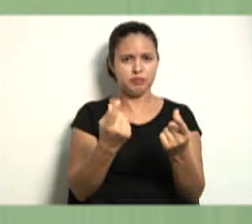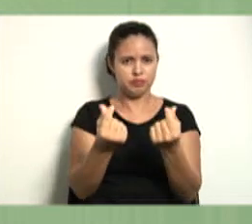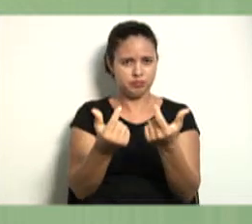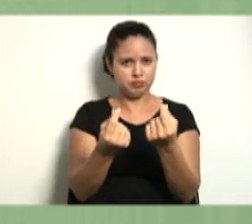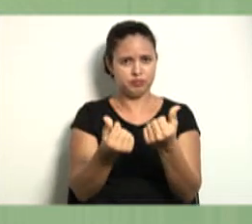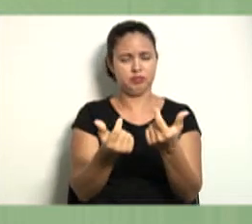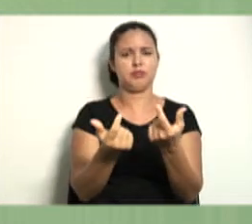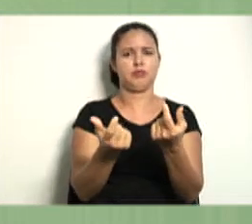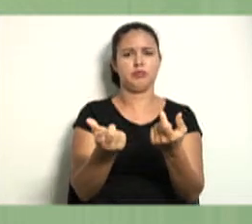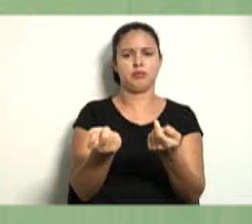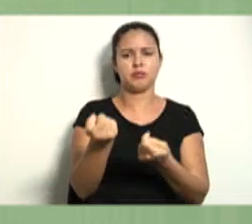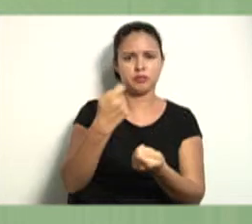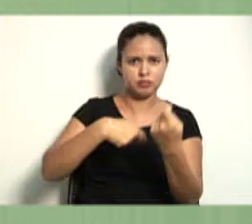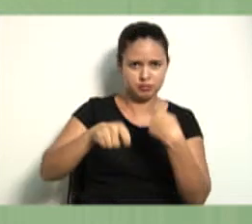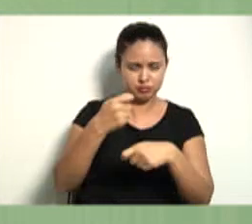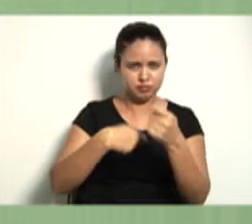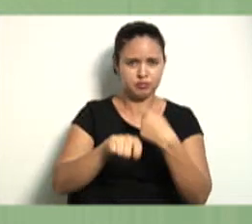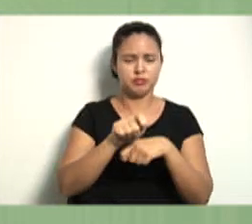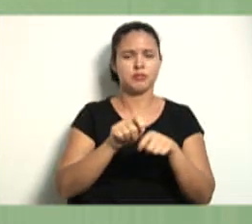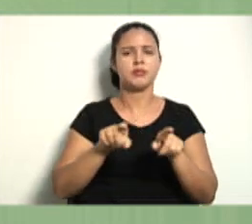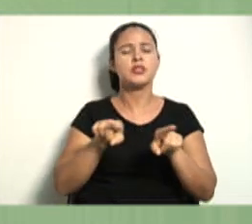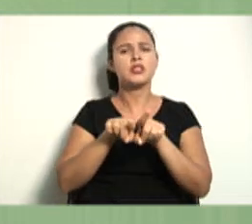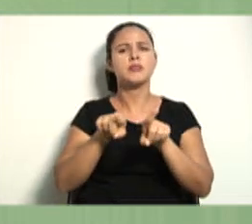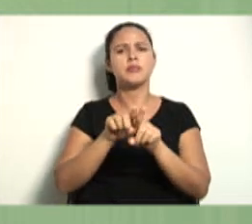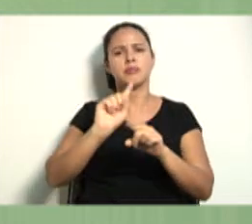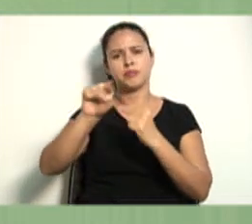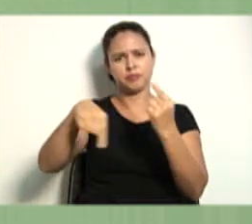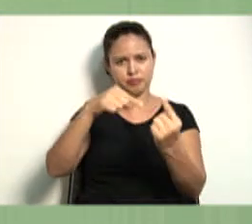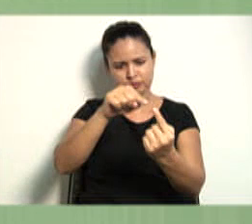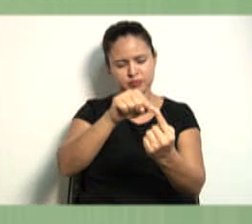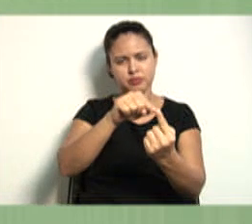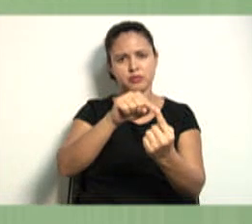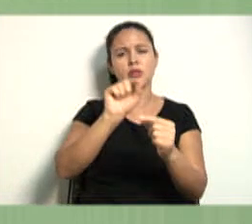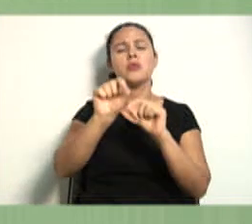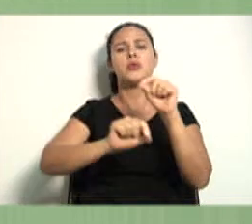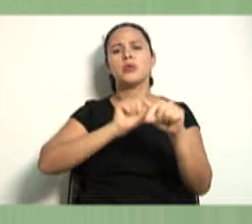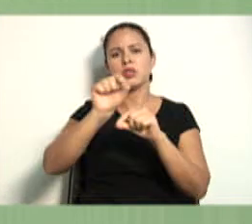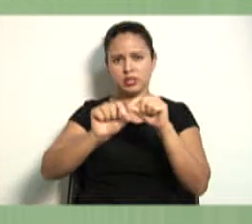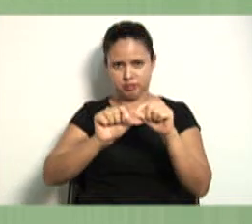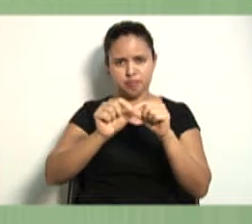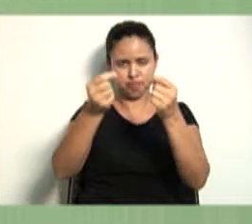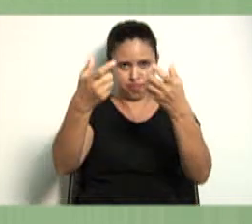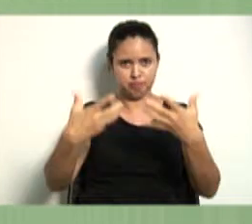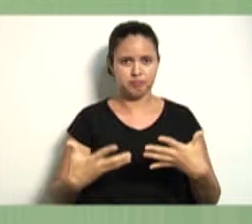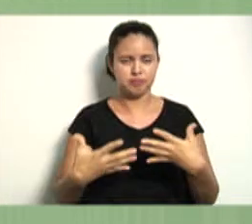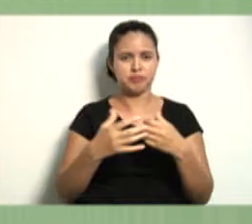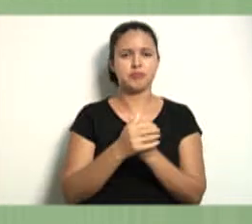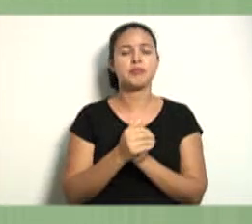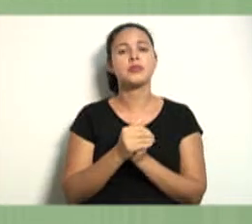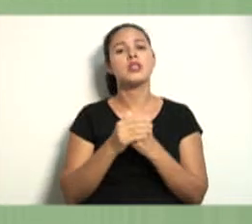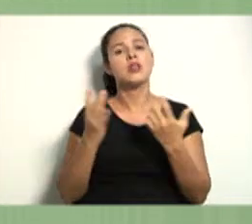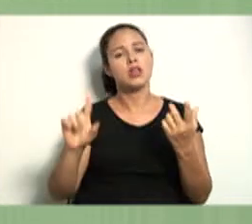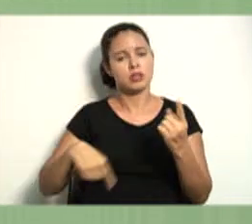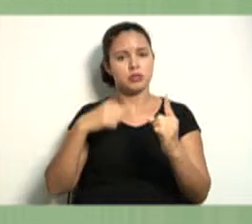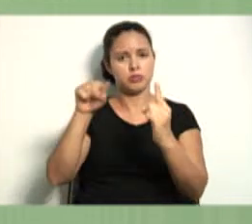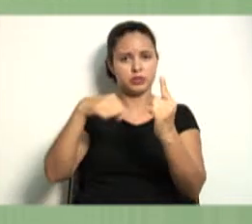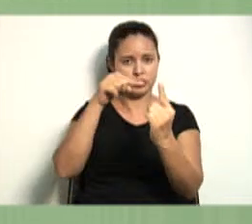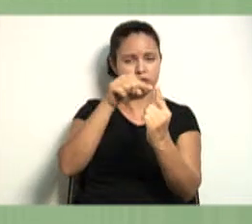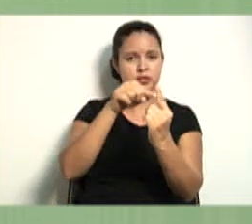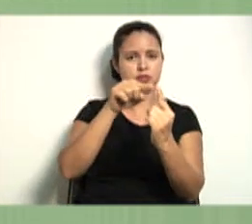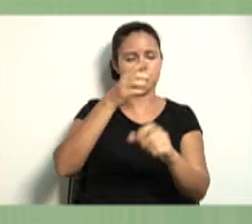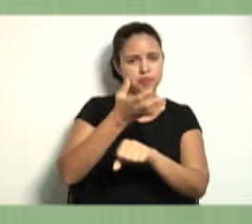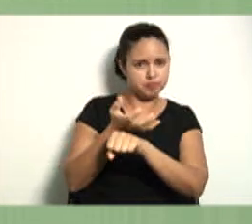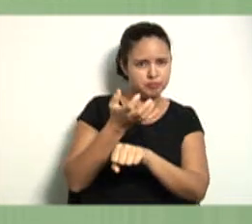produção. E os objetivos. O objetivo geral da disciplina